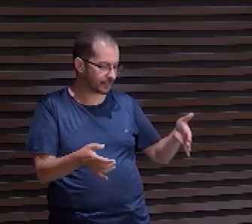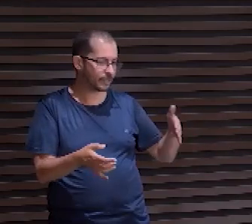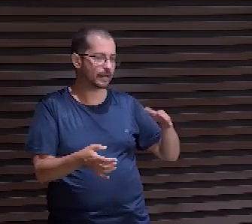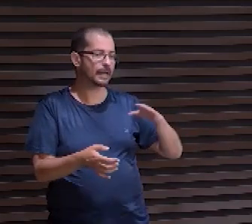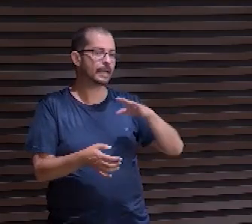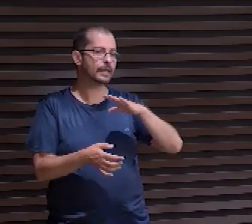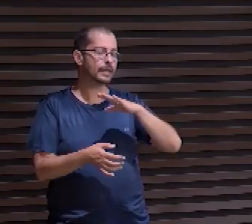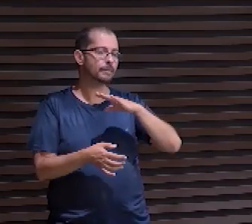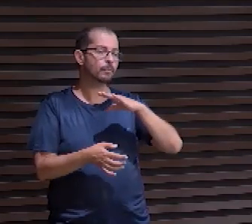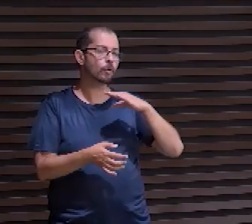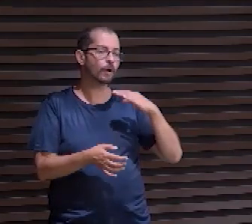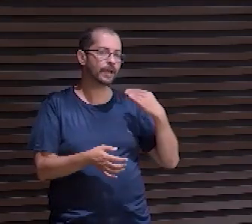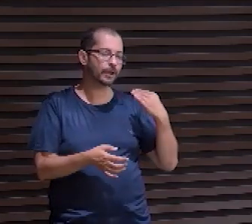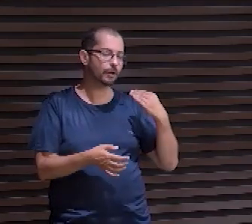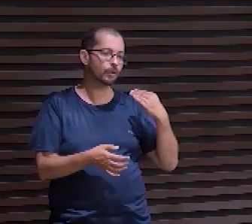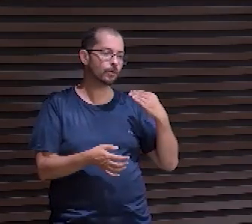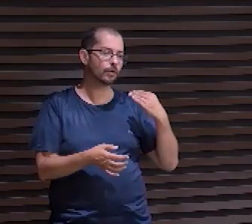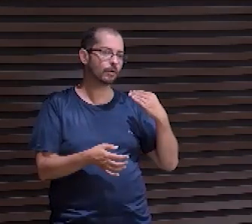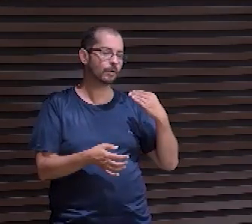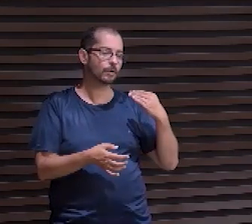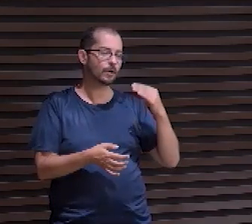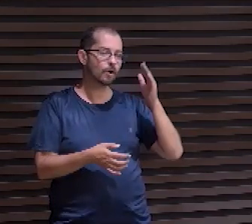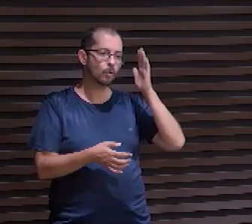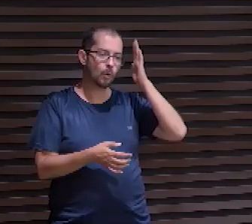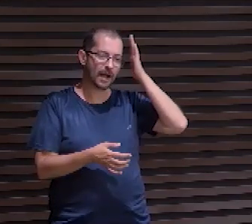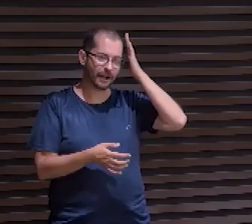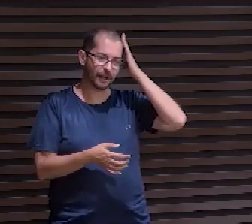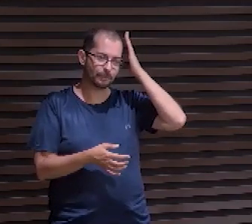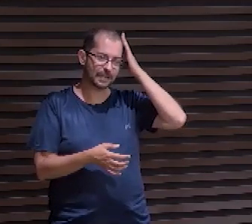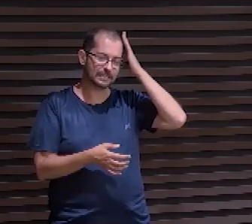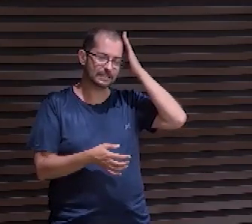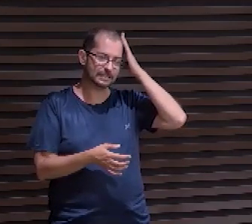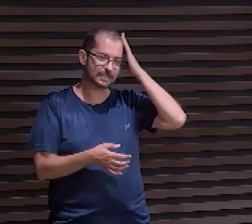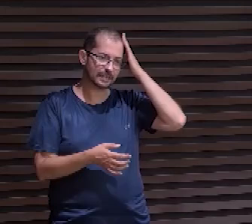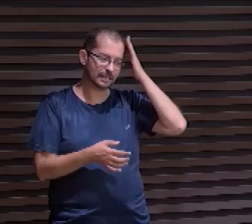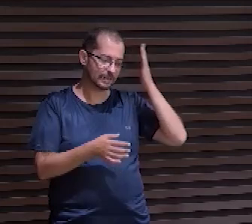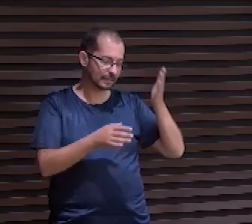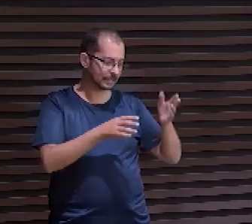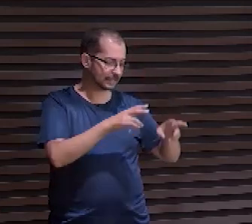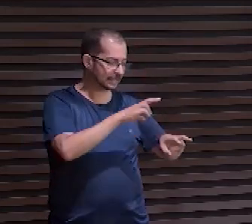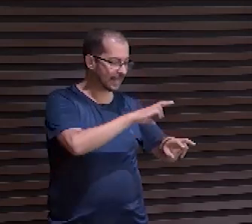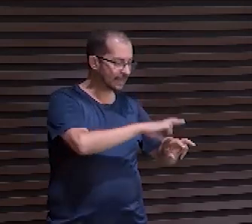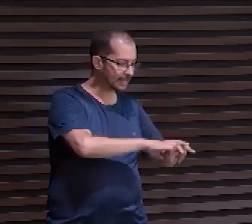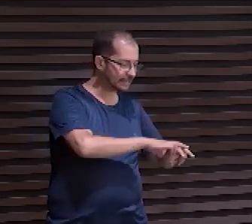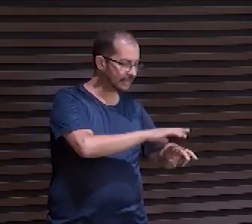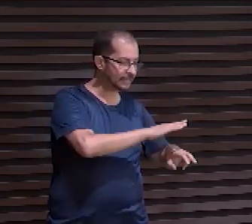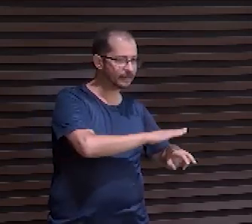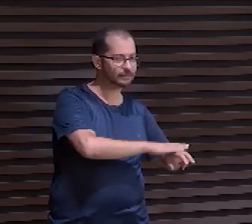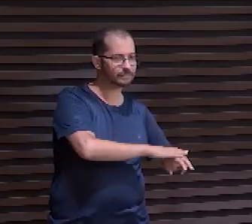morreu com a cabeça na cadeira.